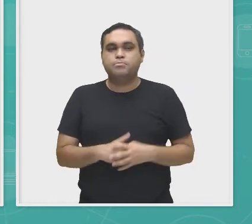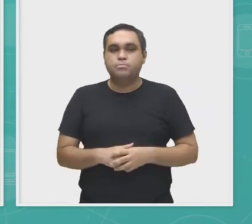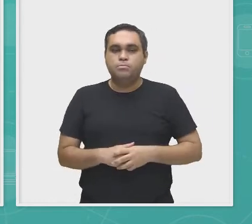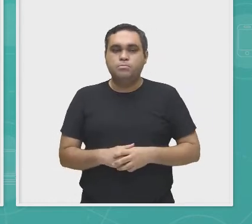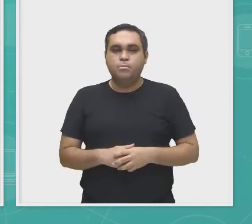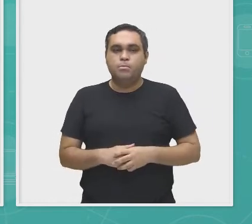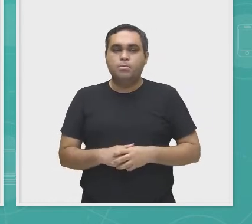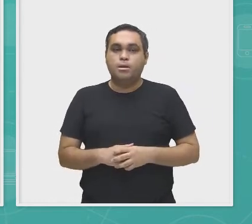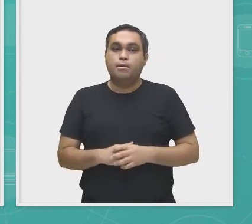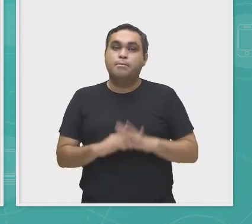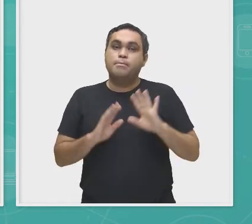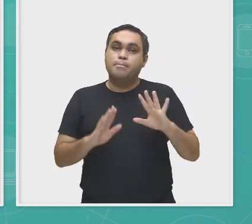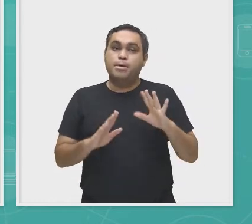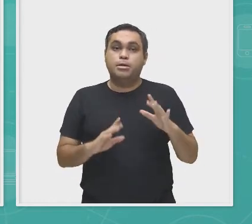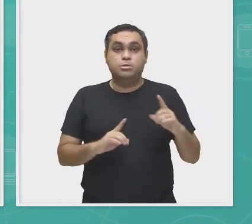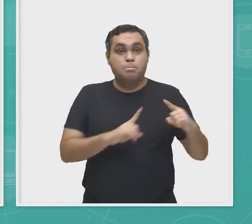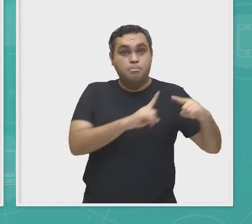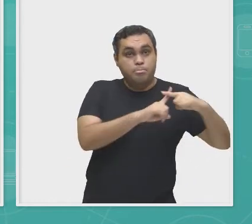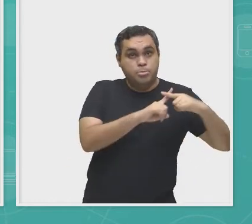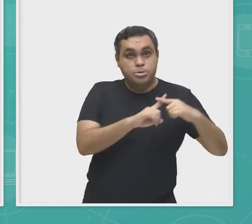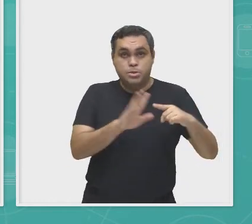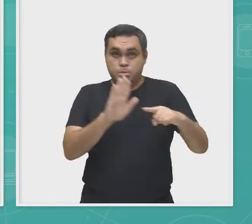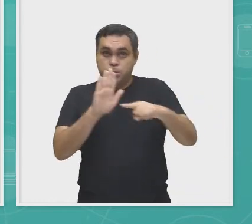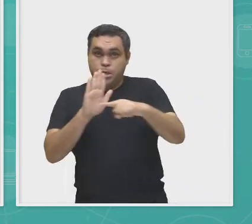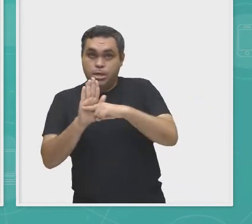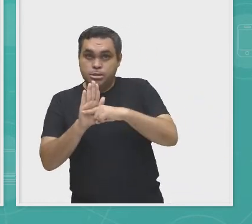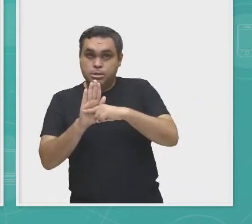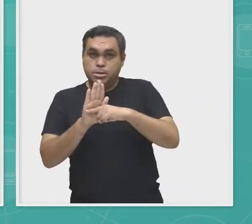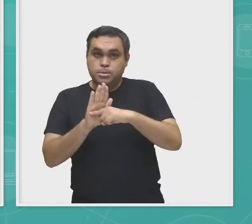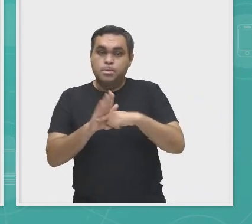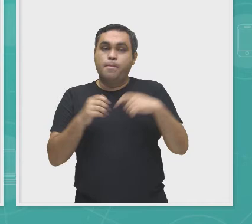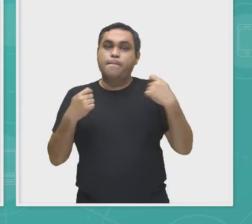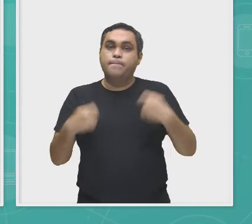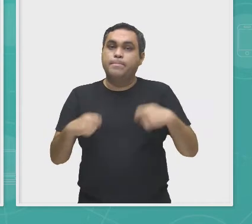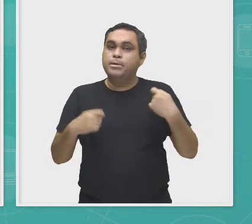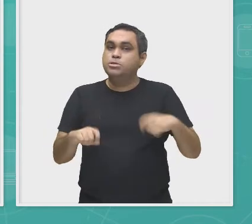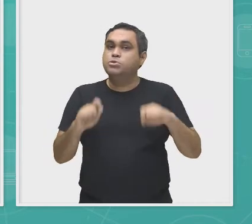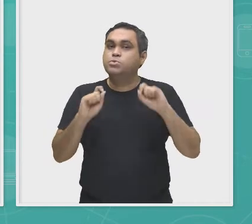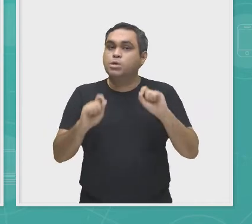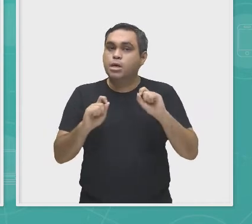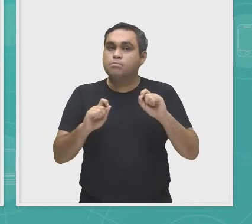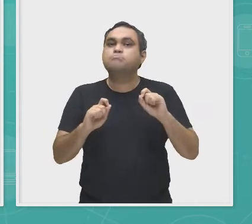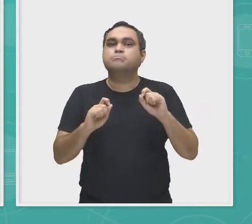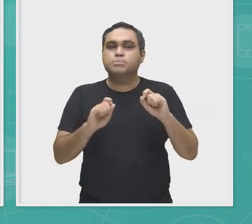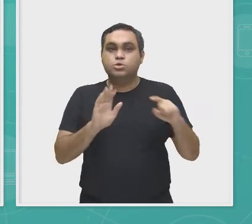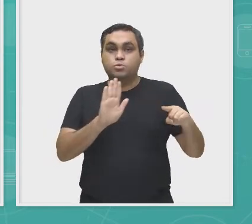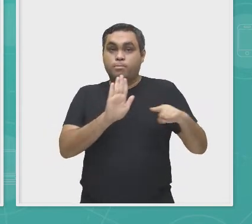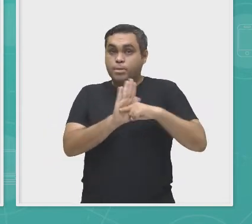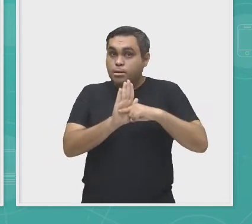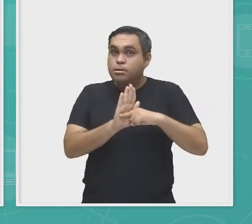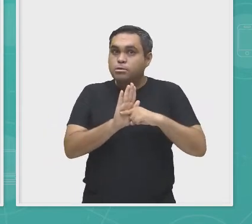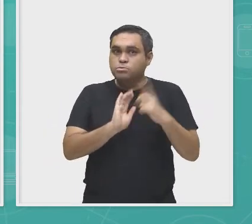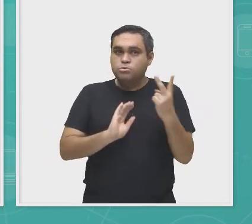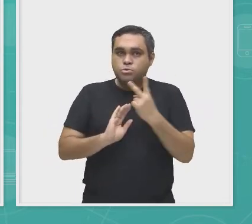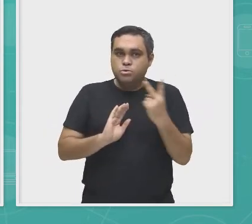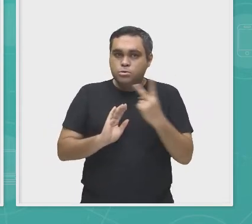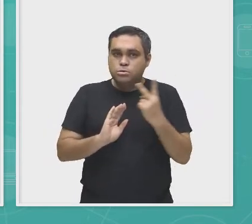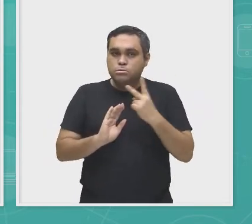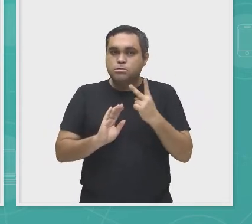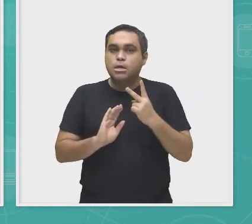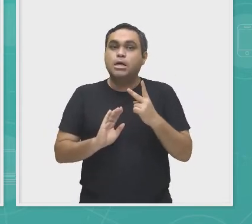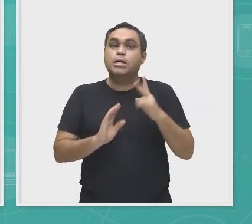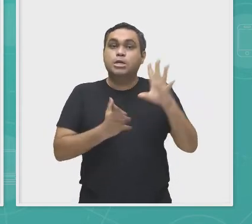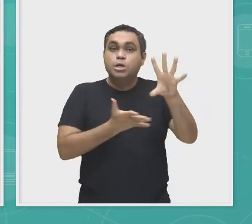com sinais diferentes, nós vamos aí subtrair e